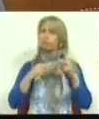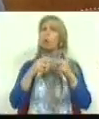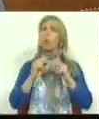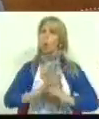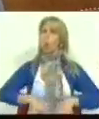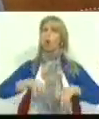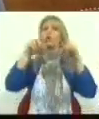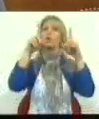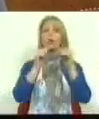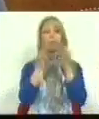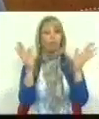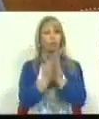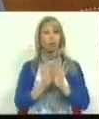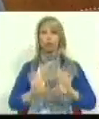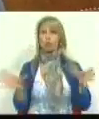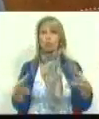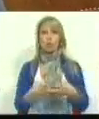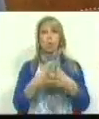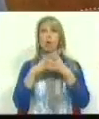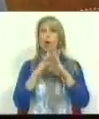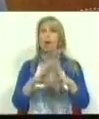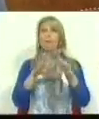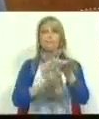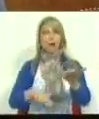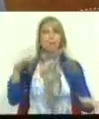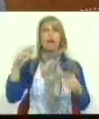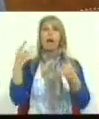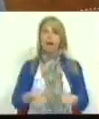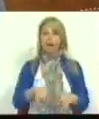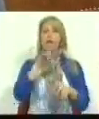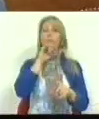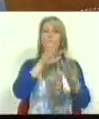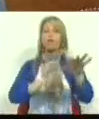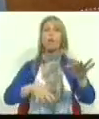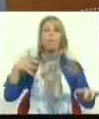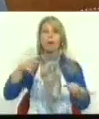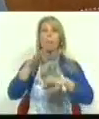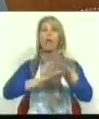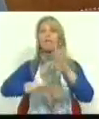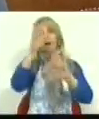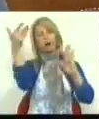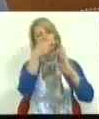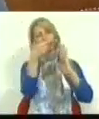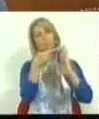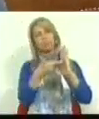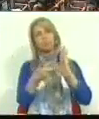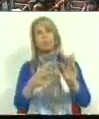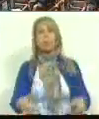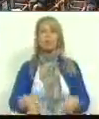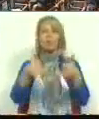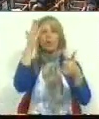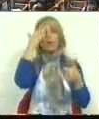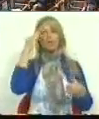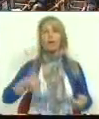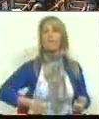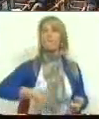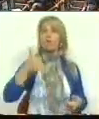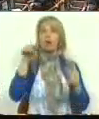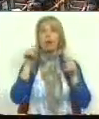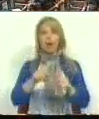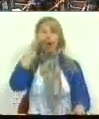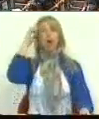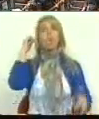parlamentares adotam. É possível ao Parlamento introduzir os melhoramentos que entenda por bem. É este o sentido de